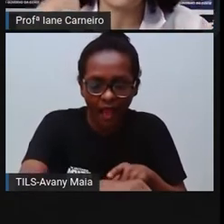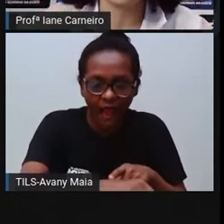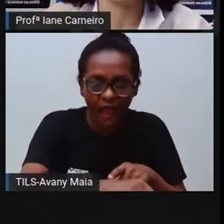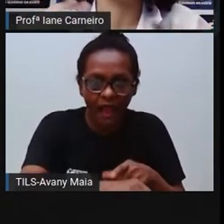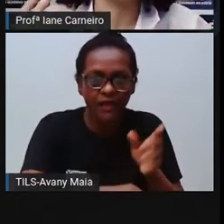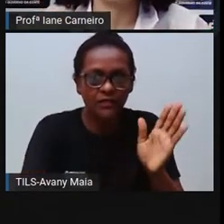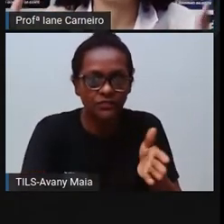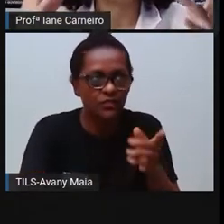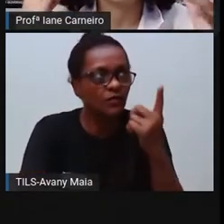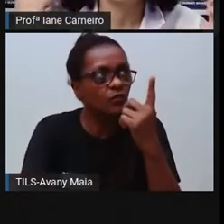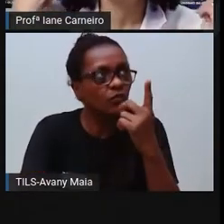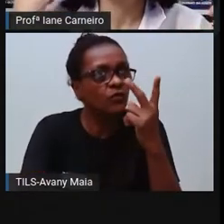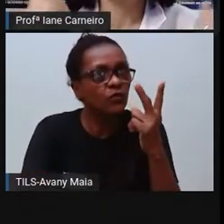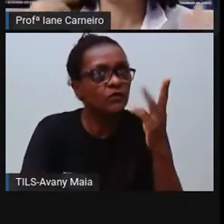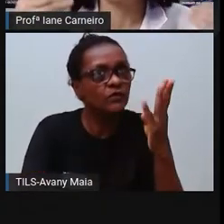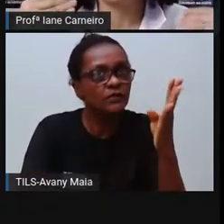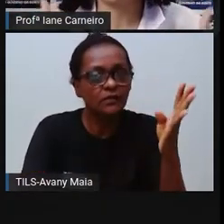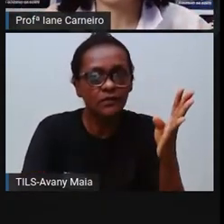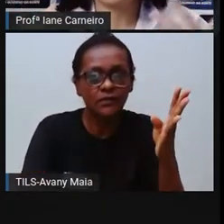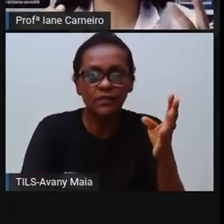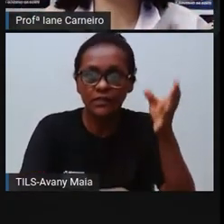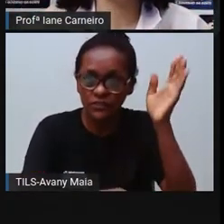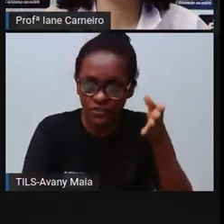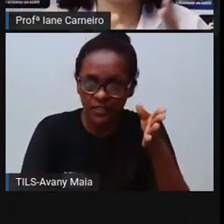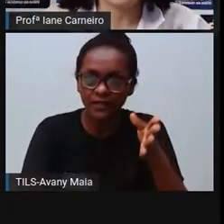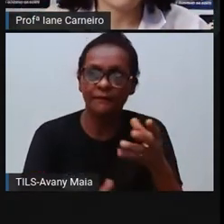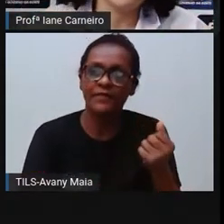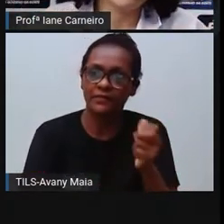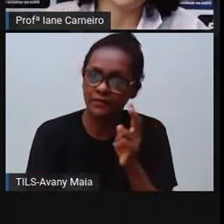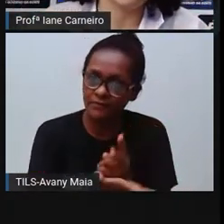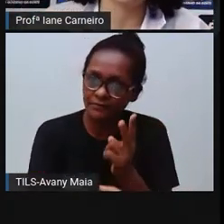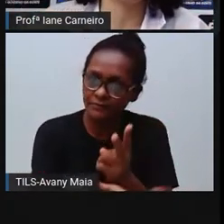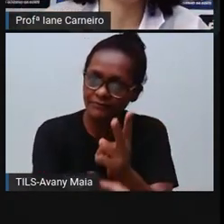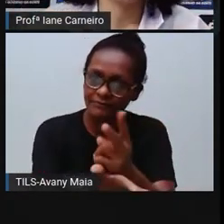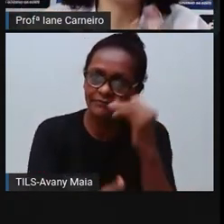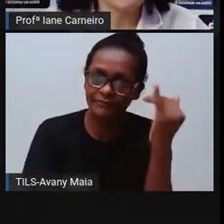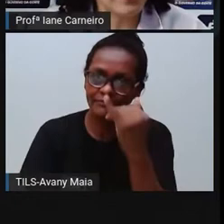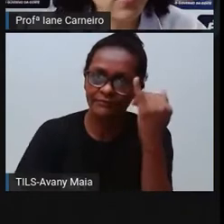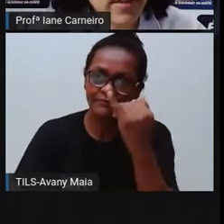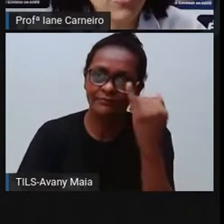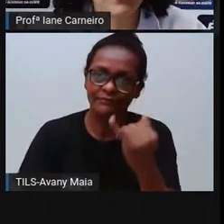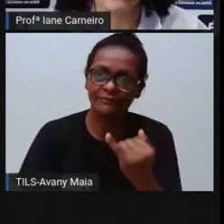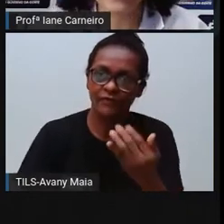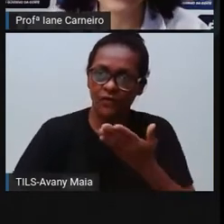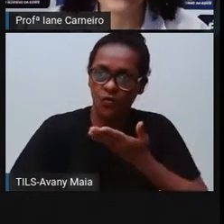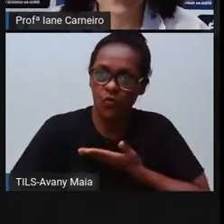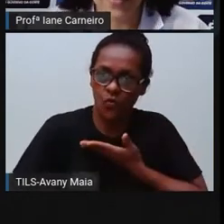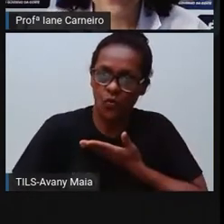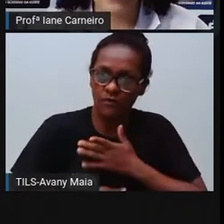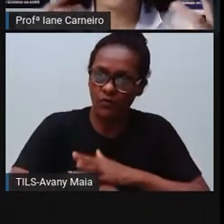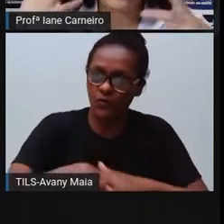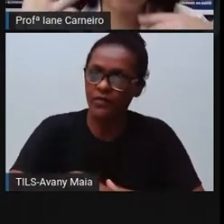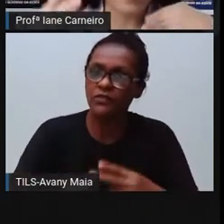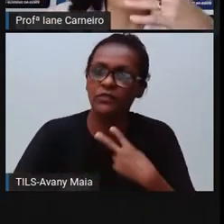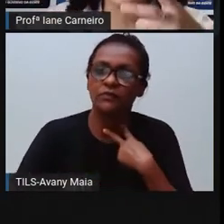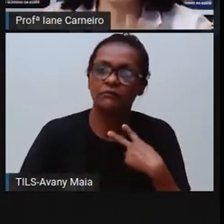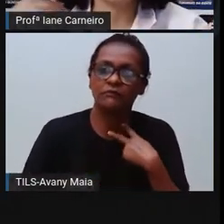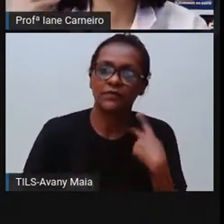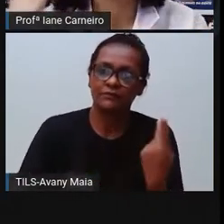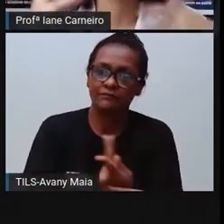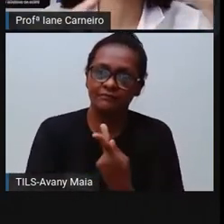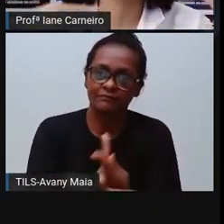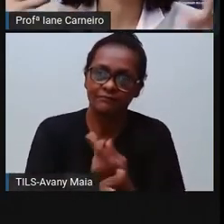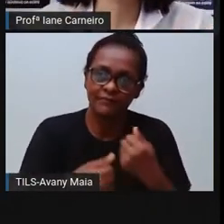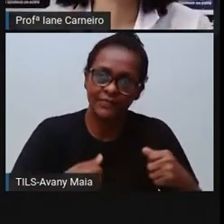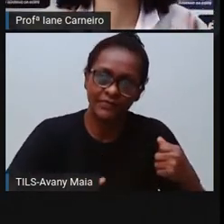você bebe ao longo do dia para você beber água com frequência, né? Para seu corpo não ficar doente, tá certo? Que é a água que